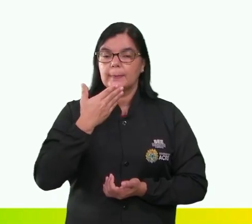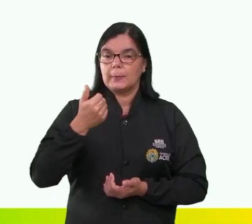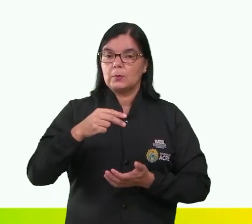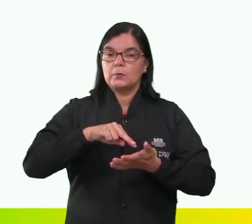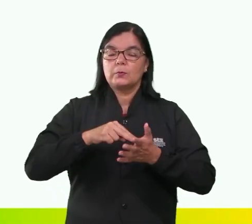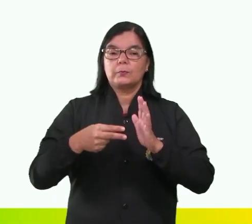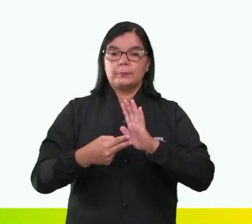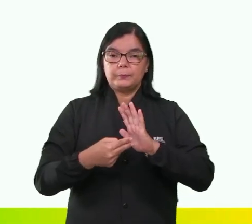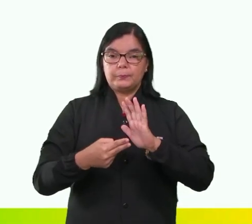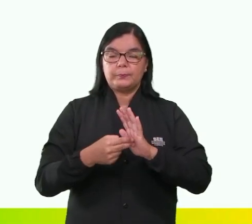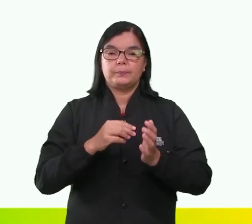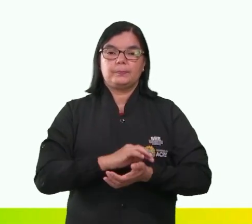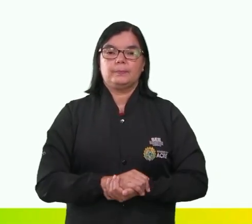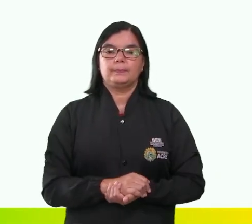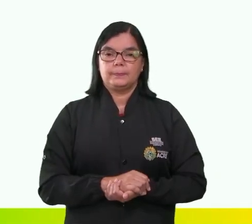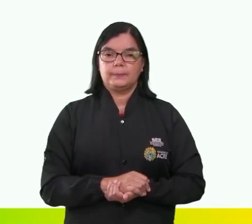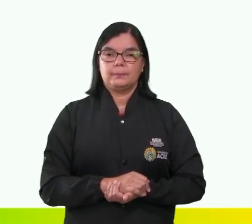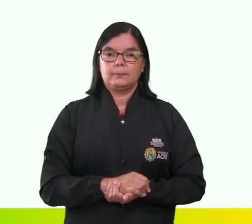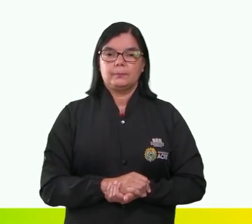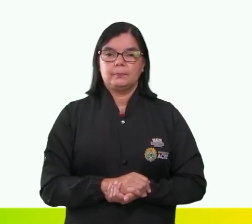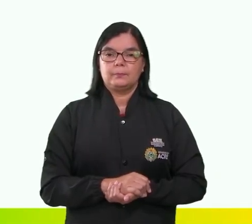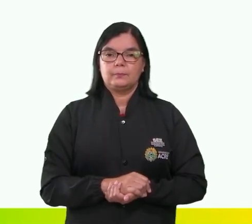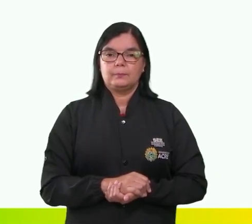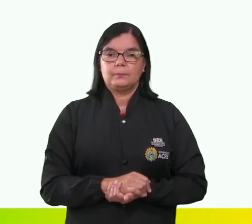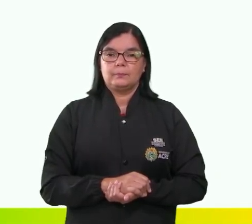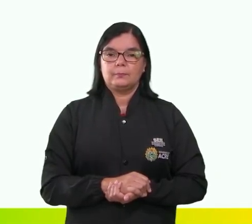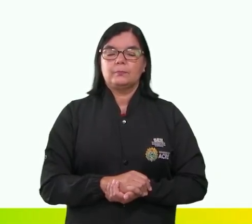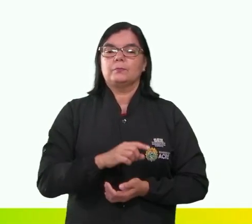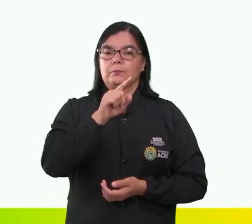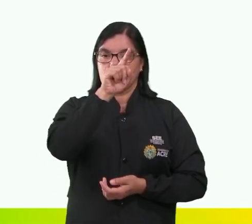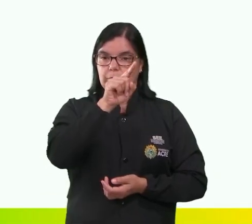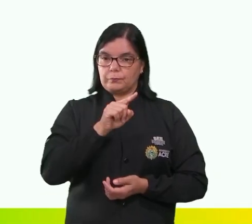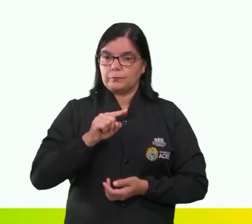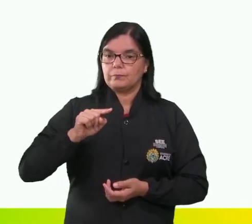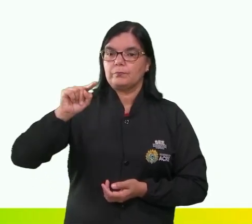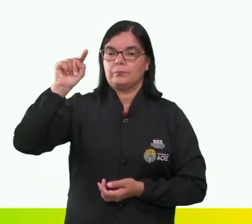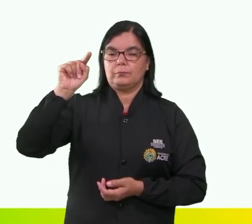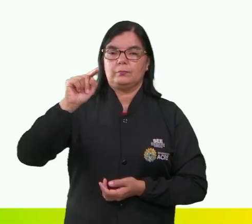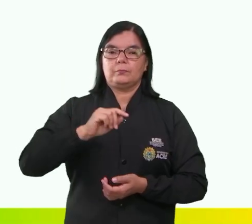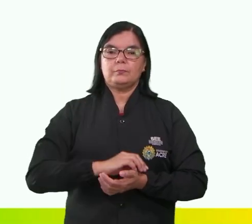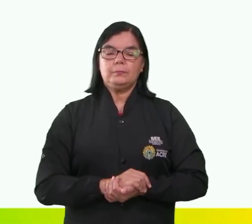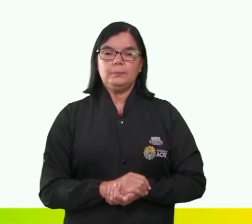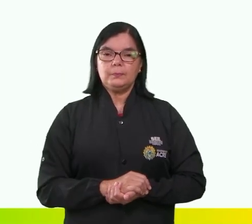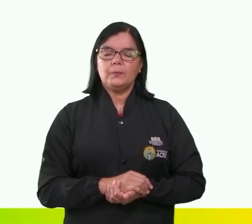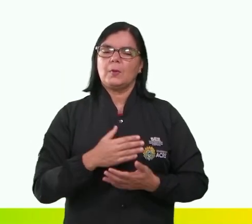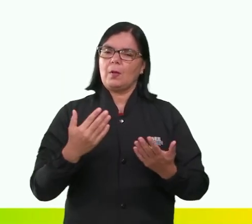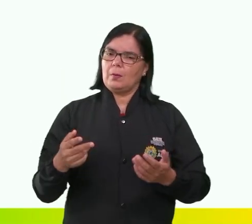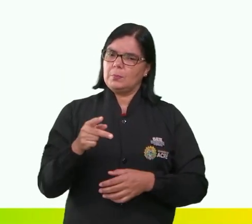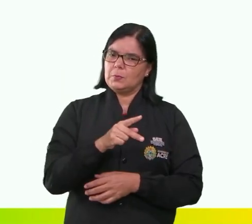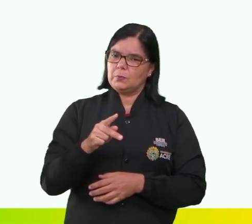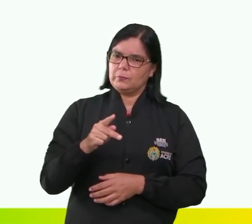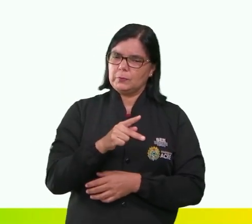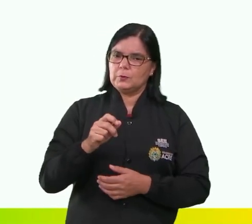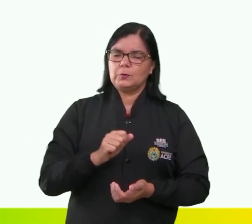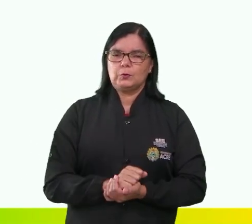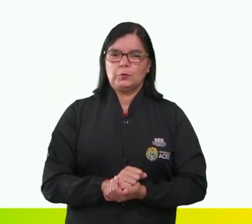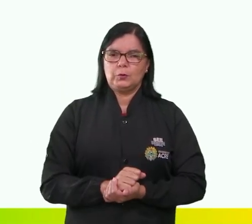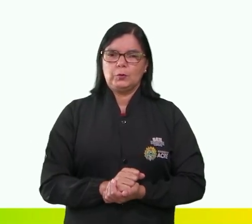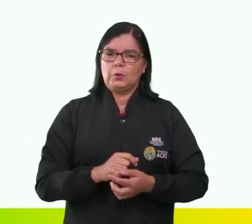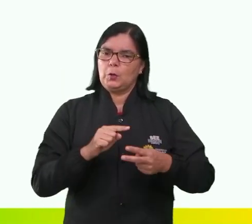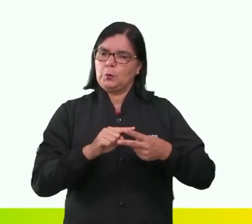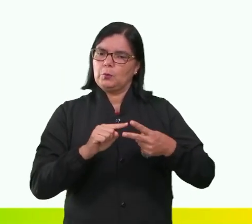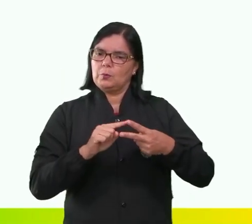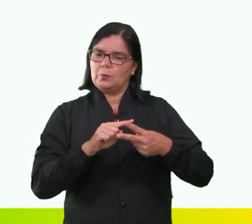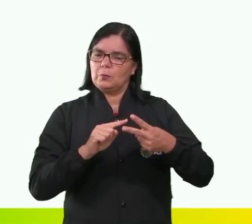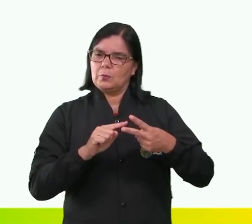significa que ele vai ter a concavidade voltada para cima. Ah, professor, o senhor determinou aí que ele tem